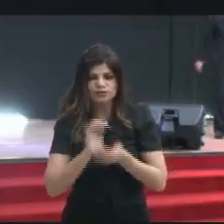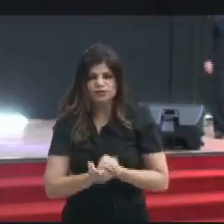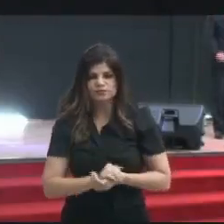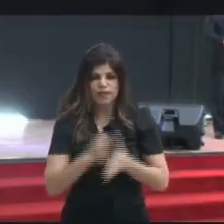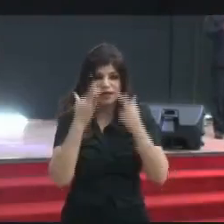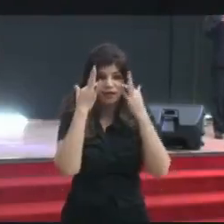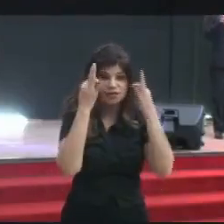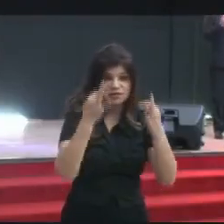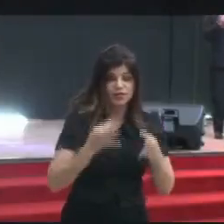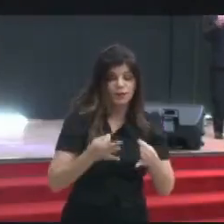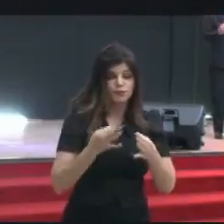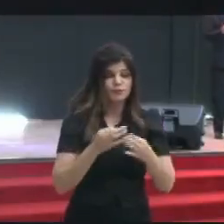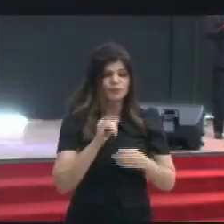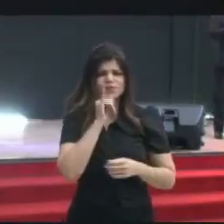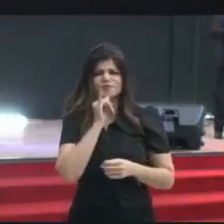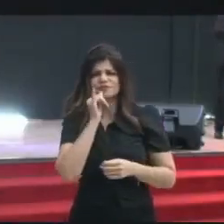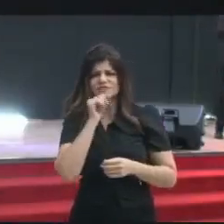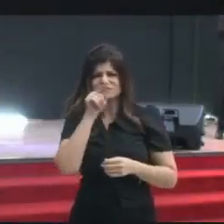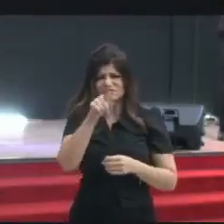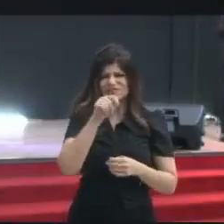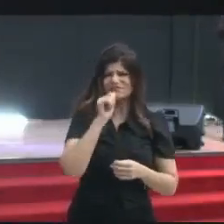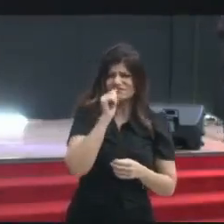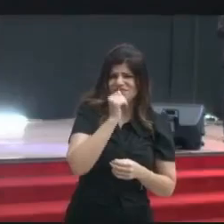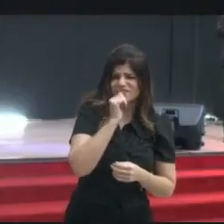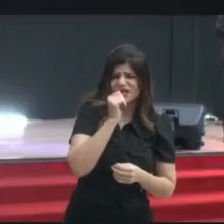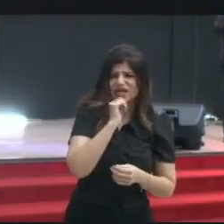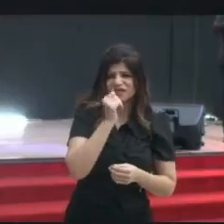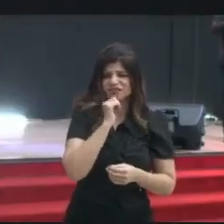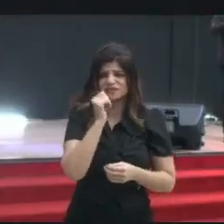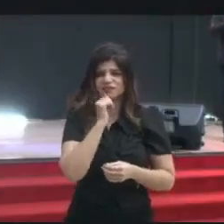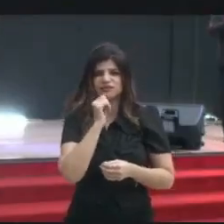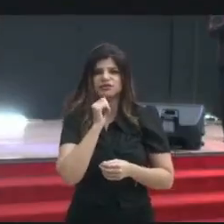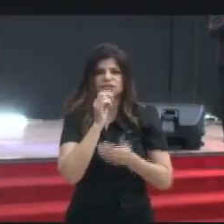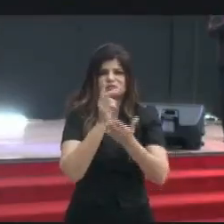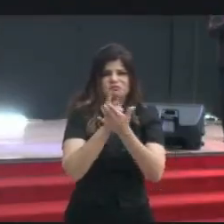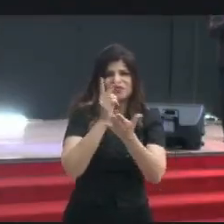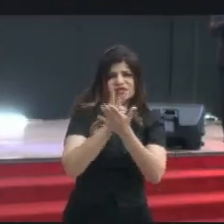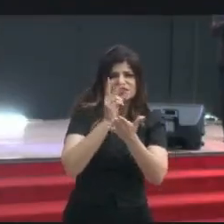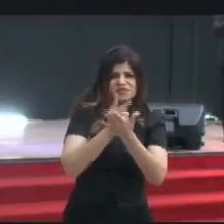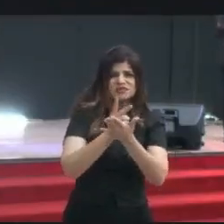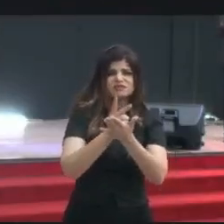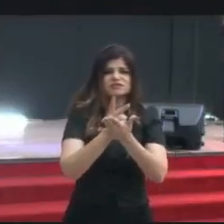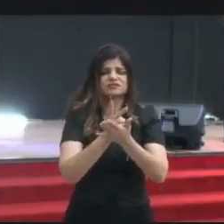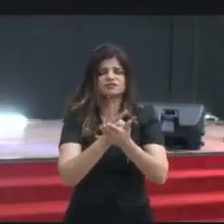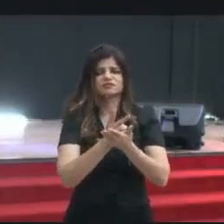atenção. Você ainda está e continua